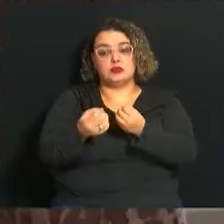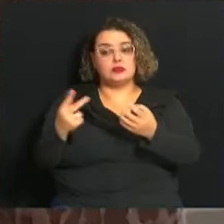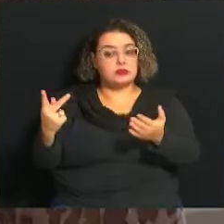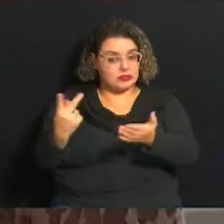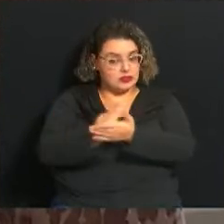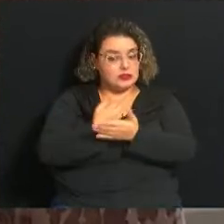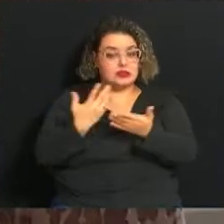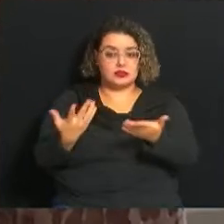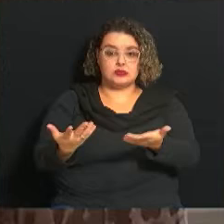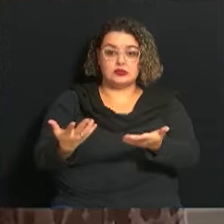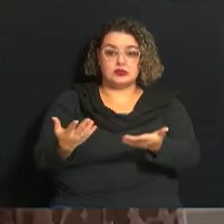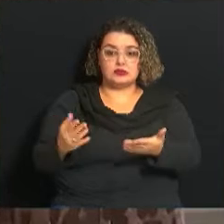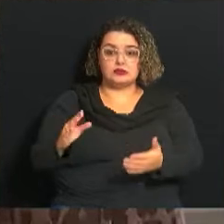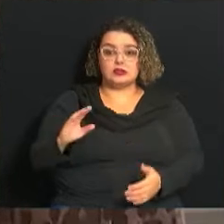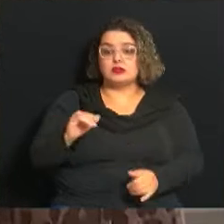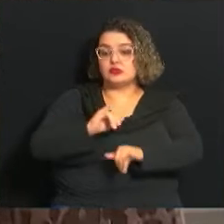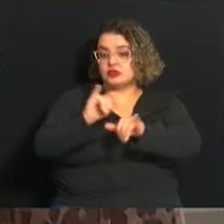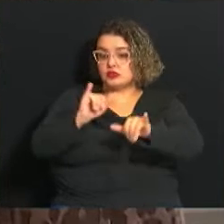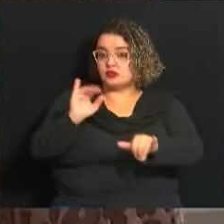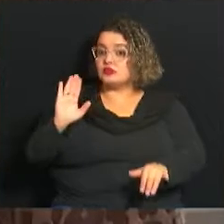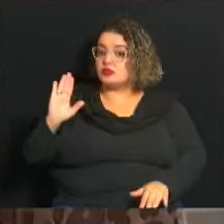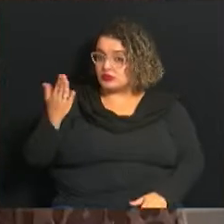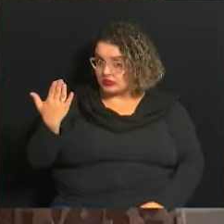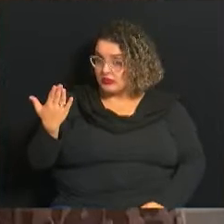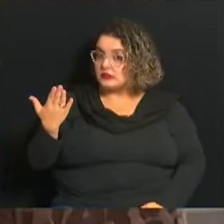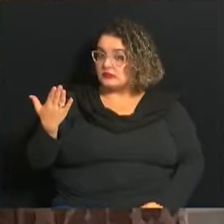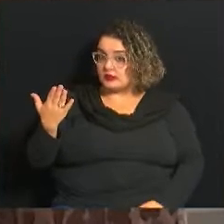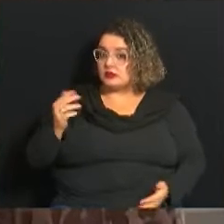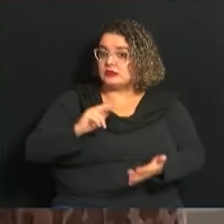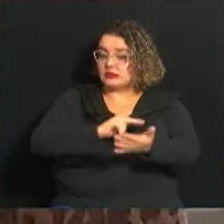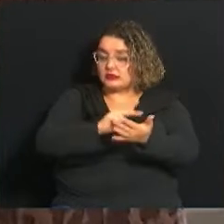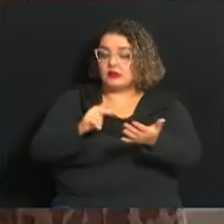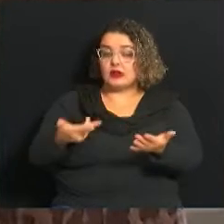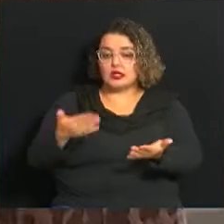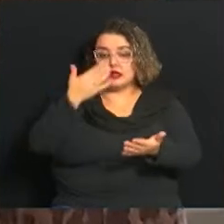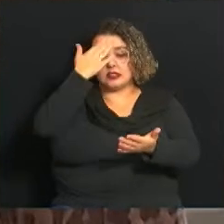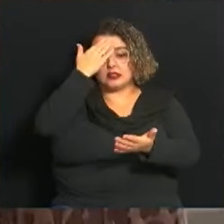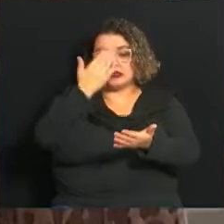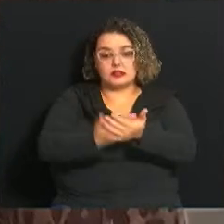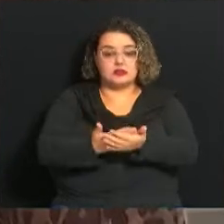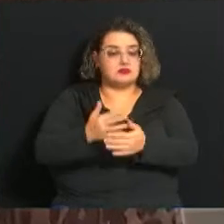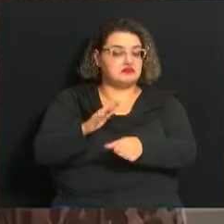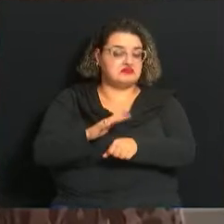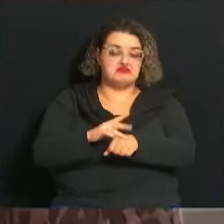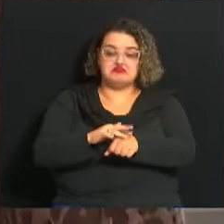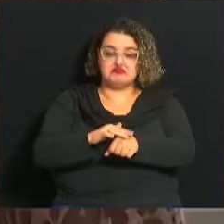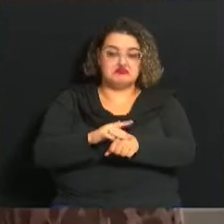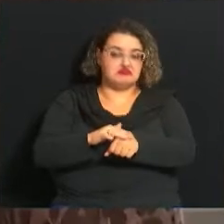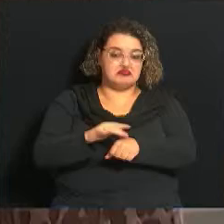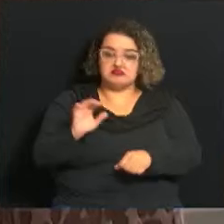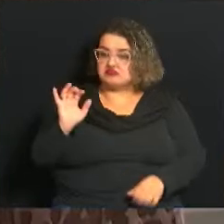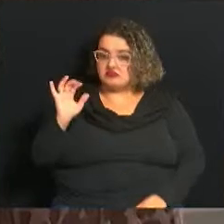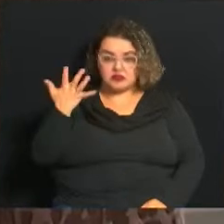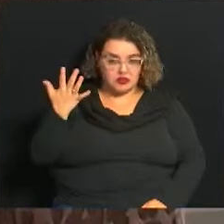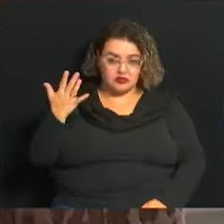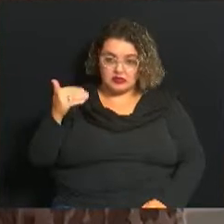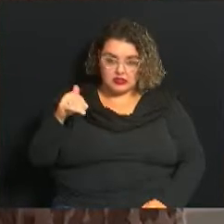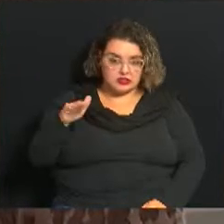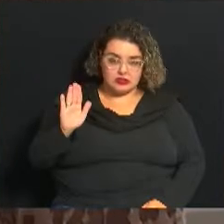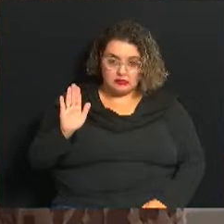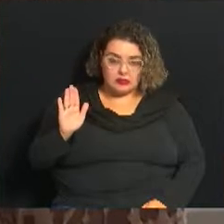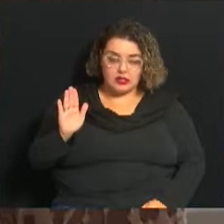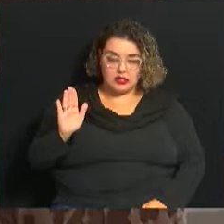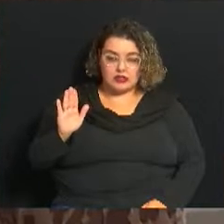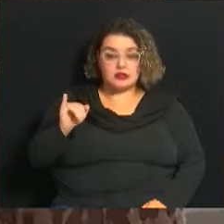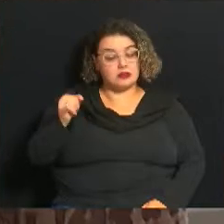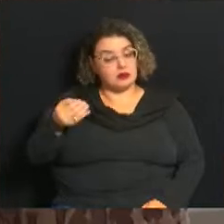As fake news, existem muitas notícias falsas, por acreditar que talvez essas doenças não aconteçam mais, né? Então a gente aproveita